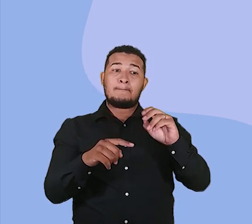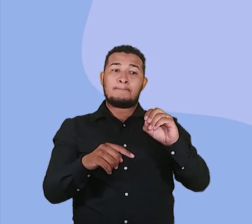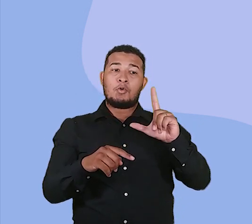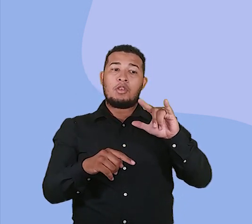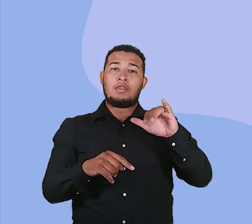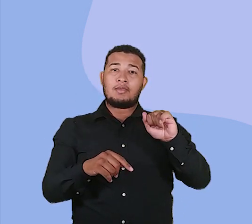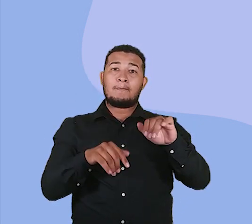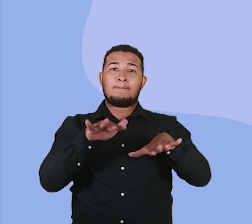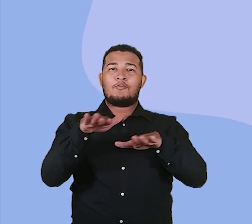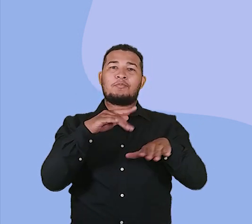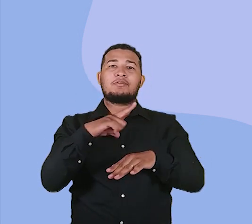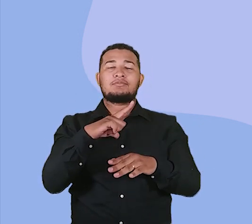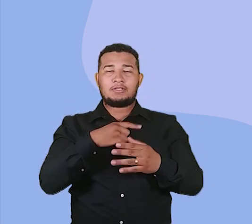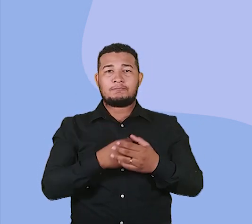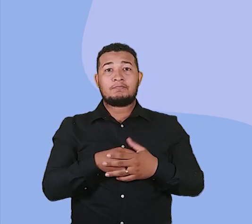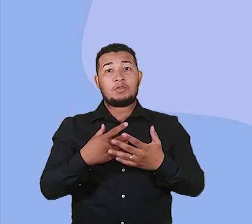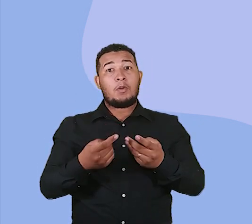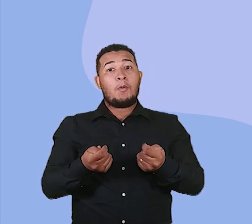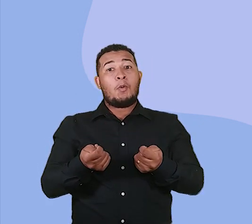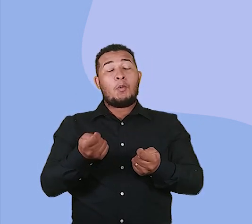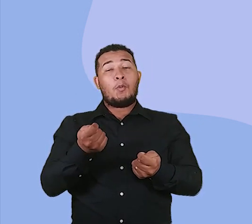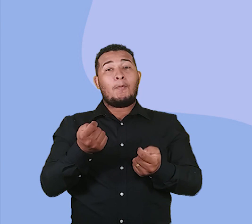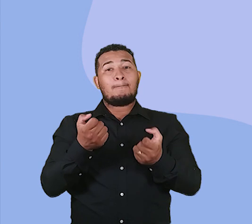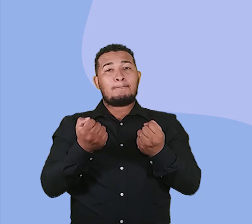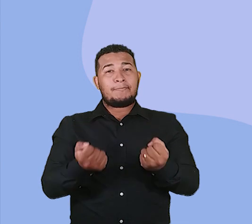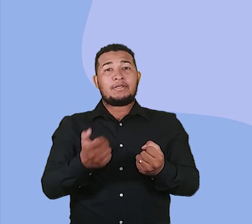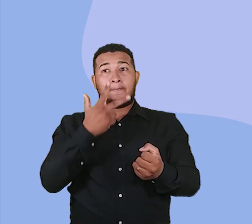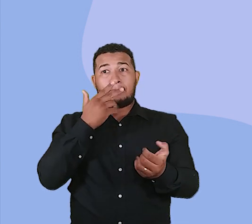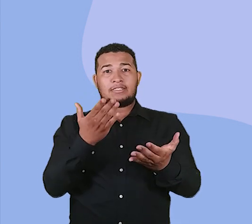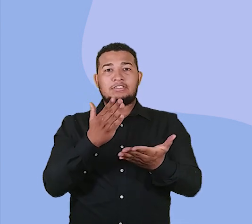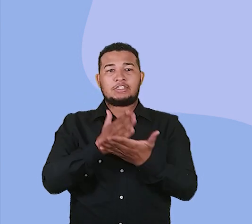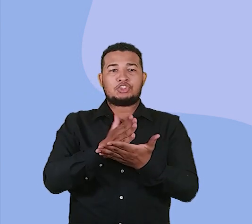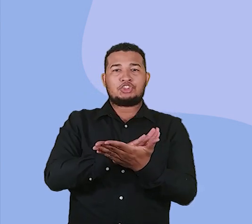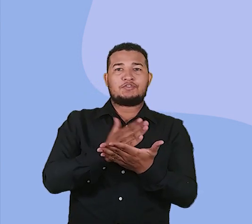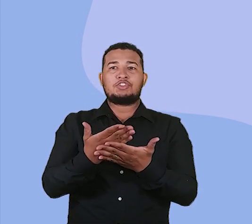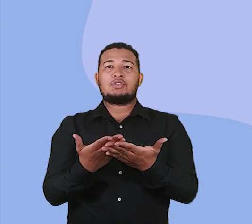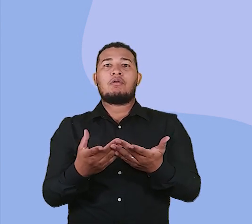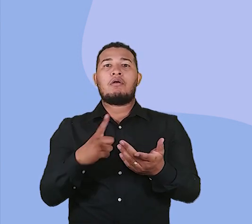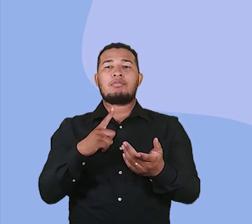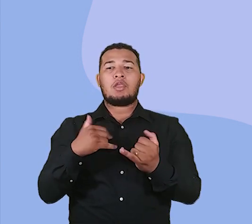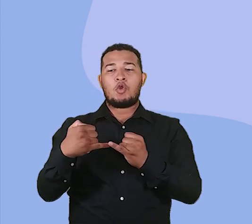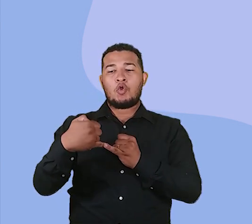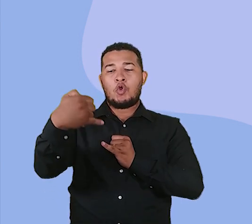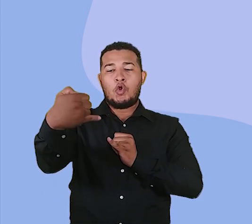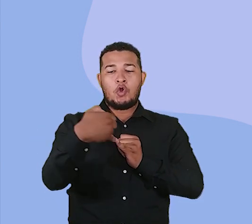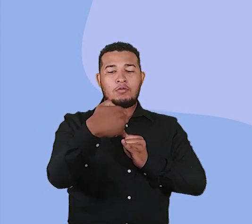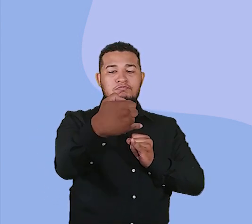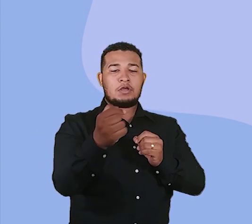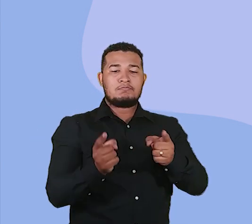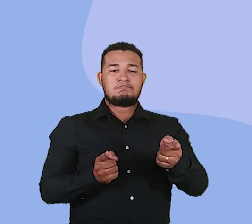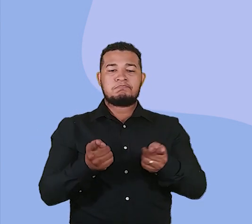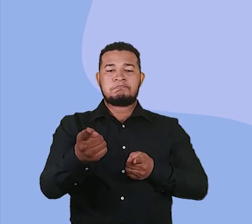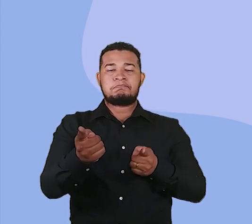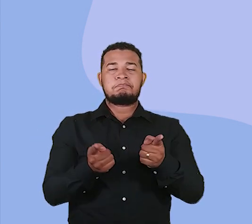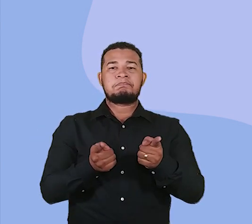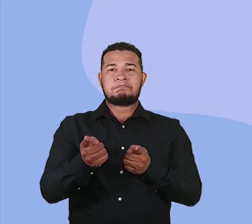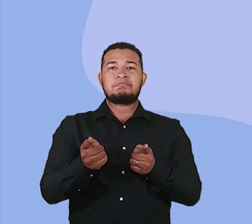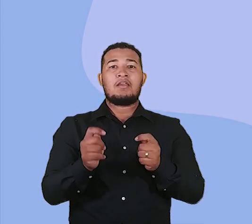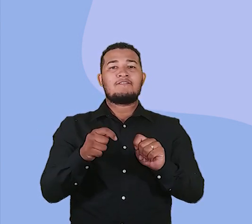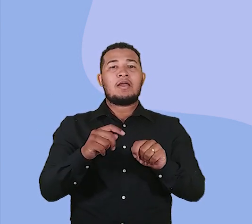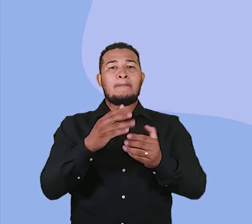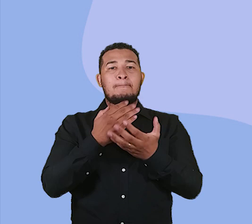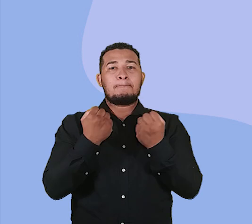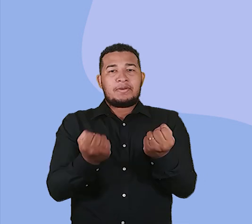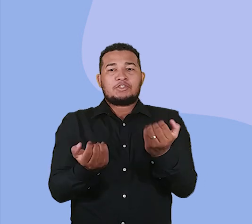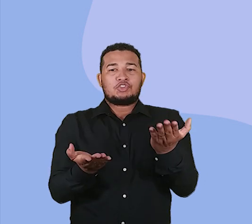movimenta então o peso ele fica dividido né tem duas cordas que estão ligados a outra codorna e